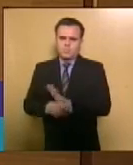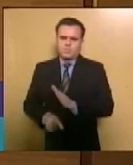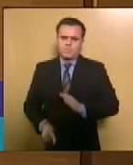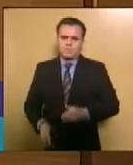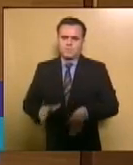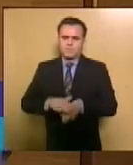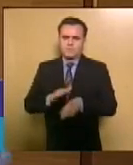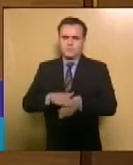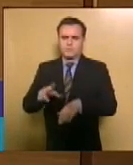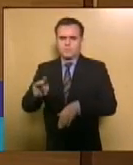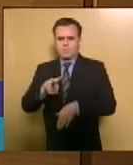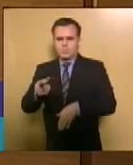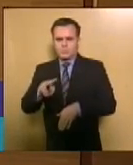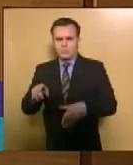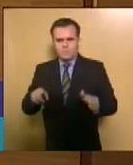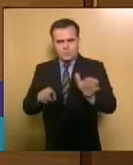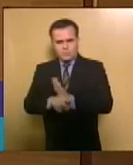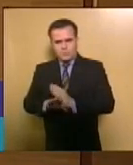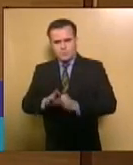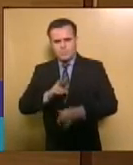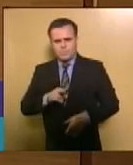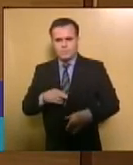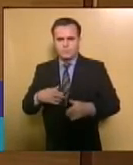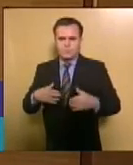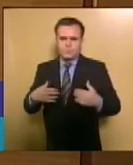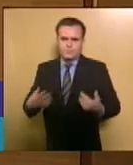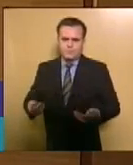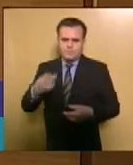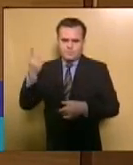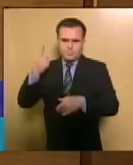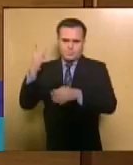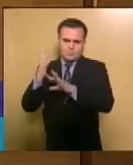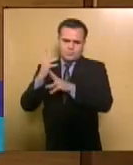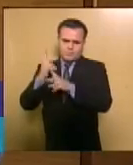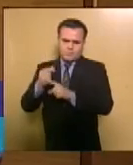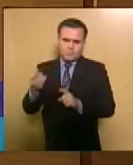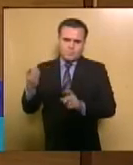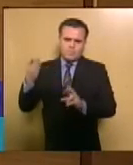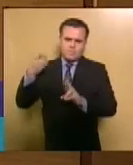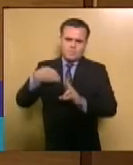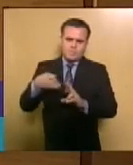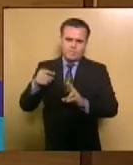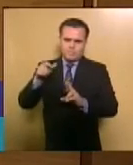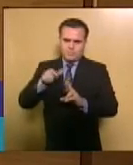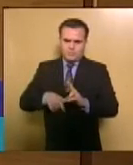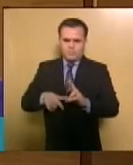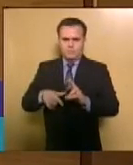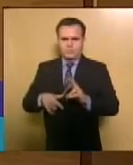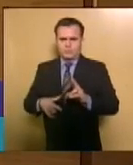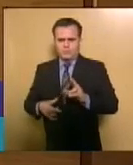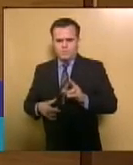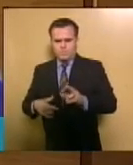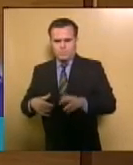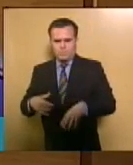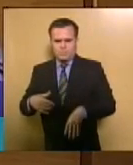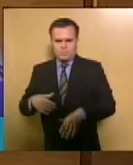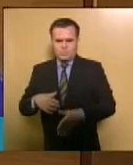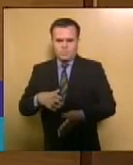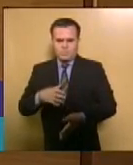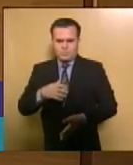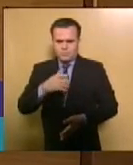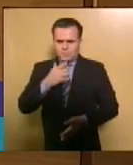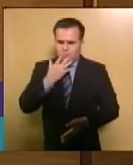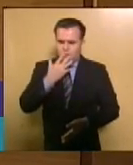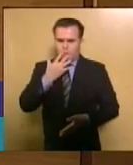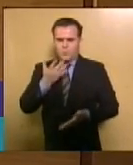paraa Doutora Será que essa o histórico das nossas referências de de raiz de de raça